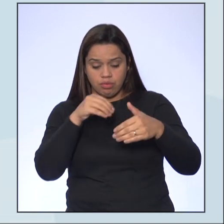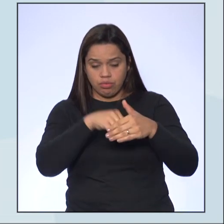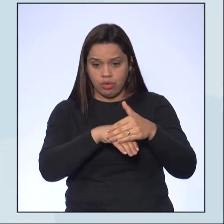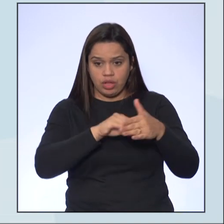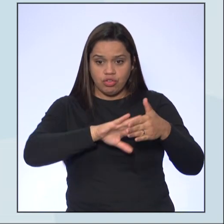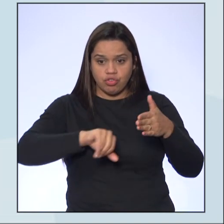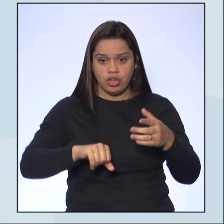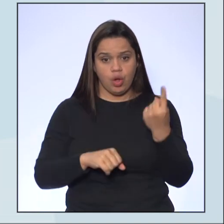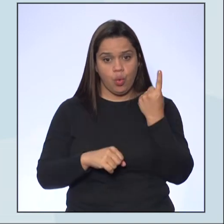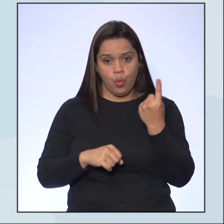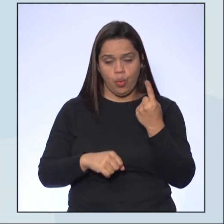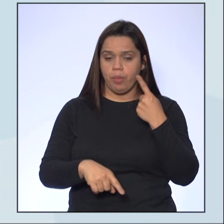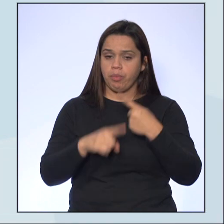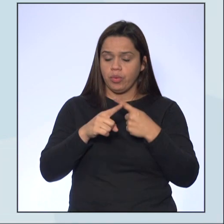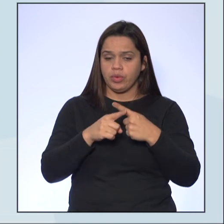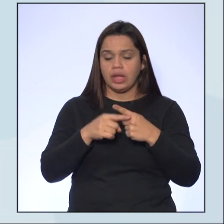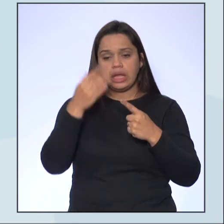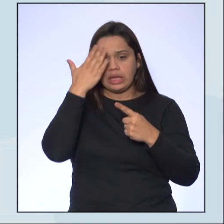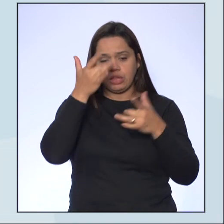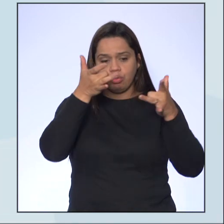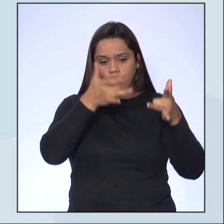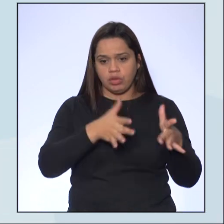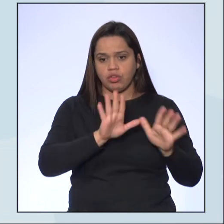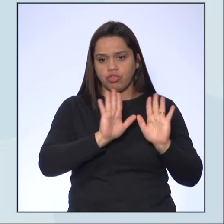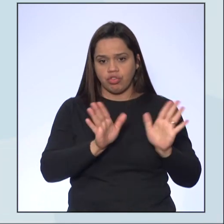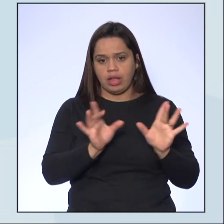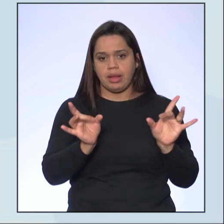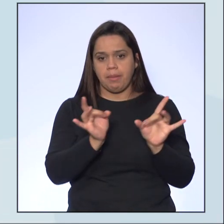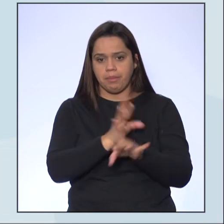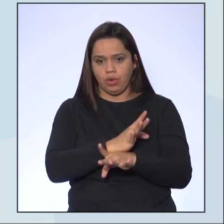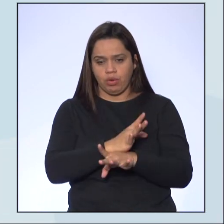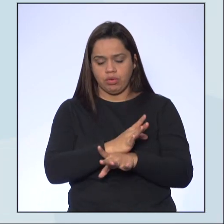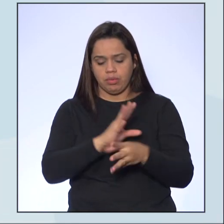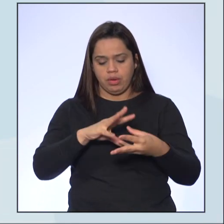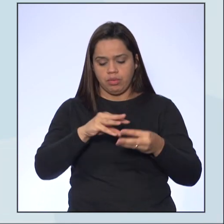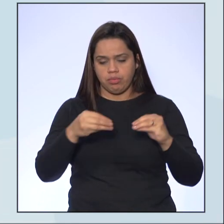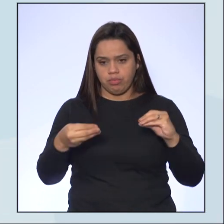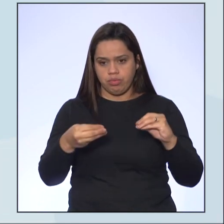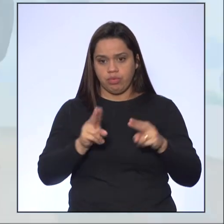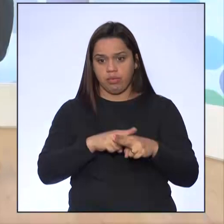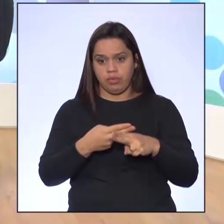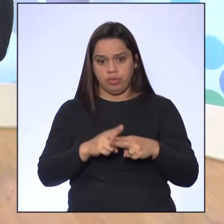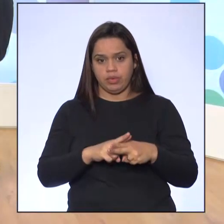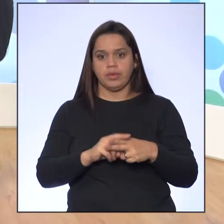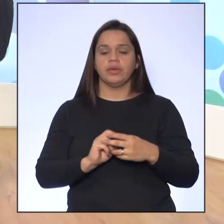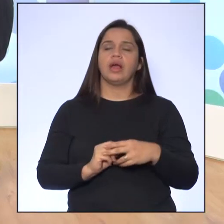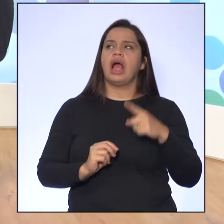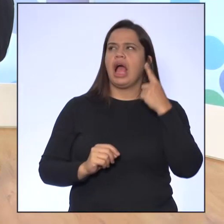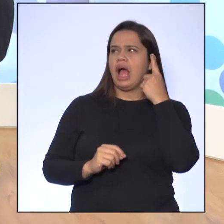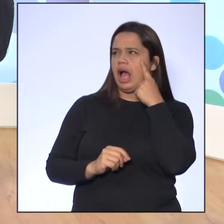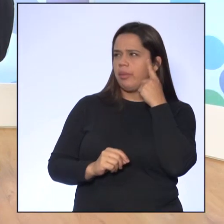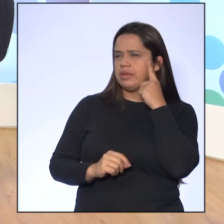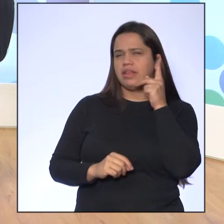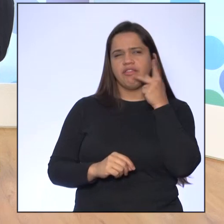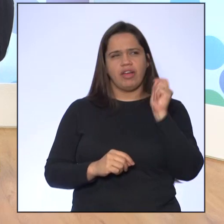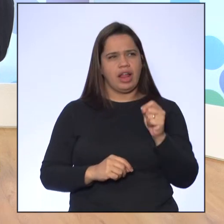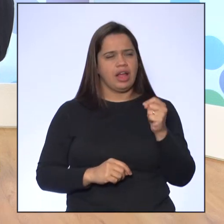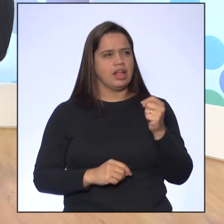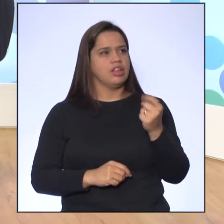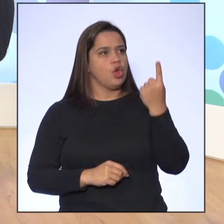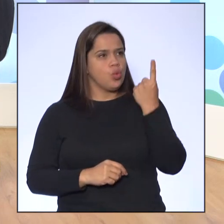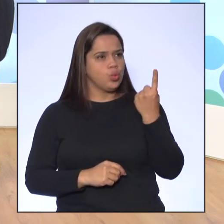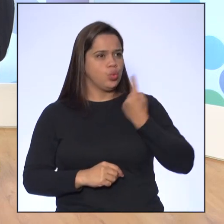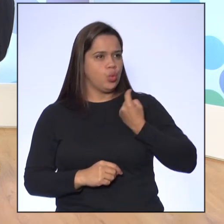conclui que o restante está pronto para ser embalado. Então, Eu achei que você ia falar assim, quando tem um número ímpar, ele pega um bombom e